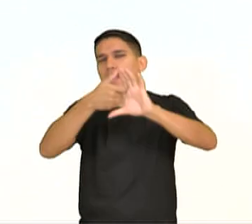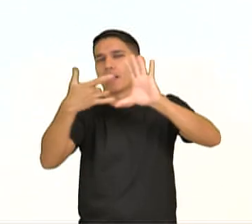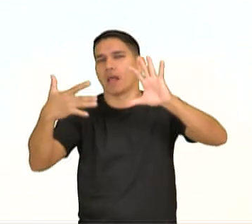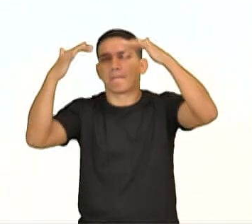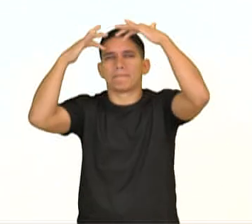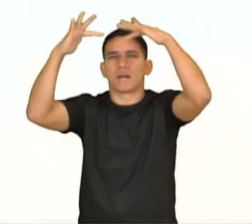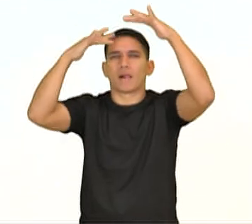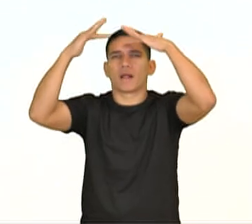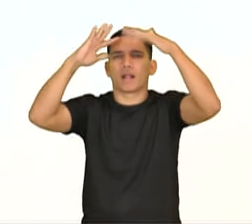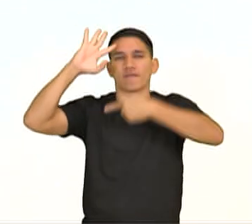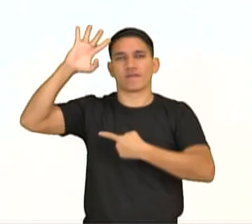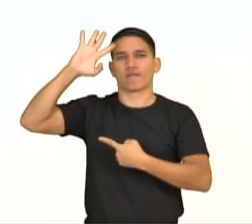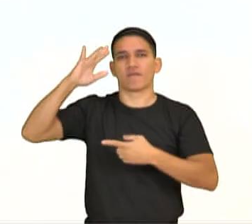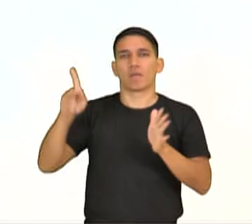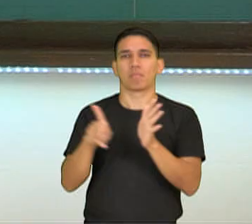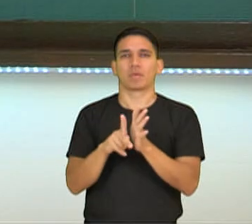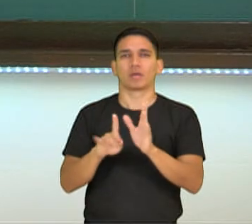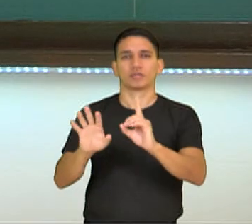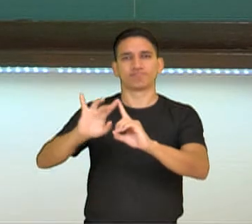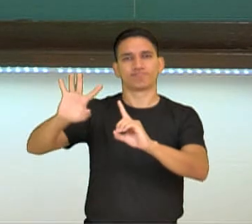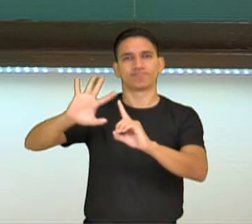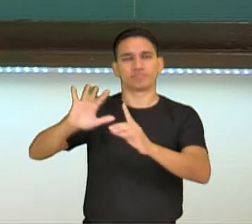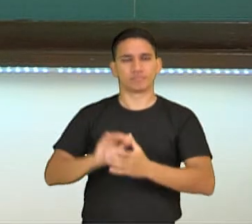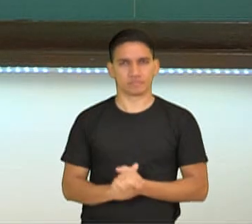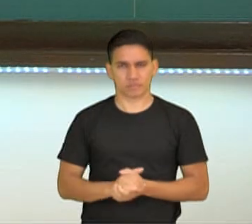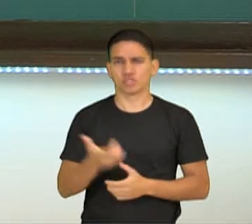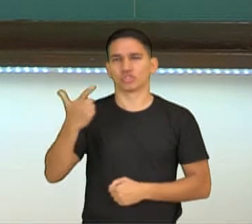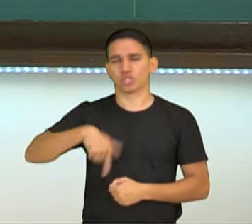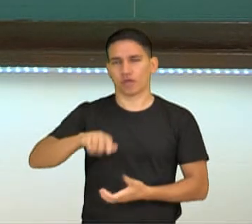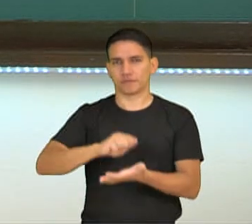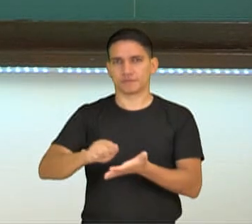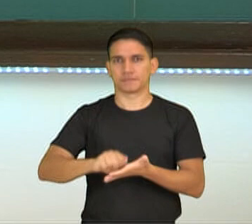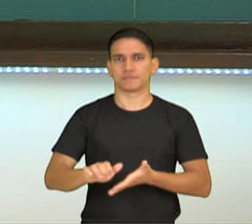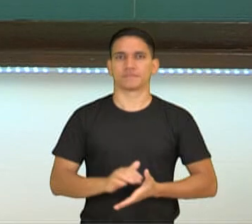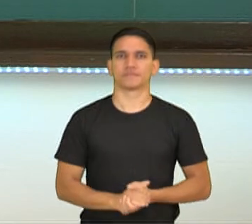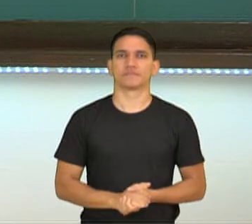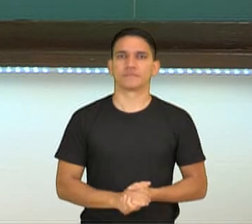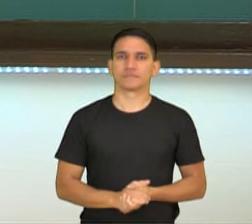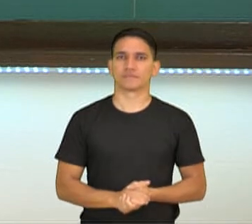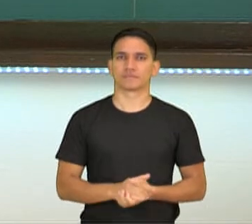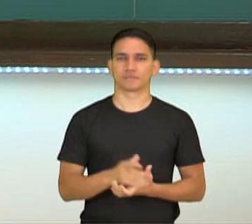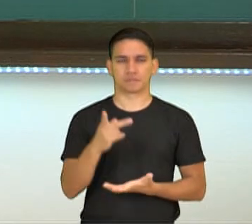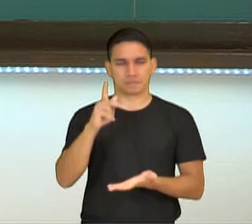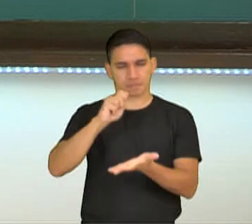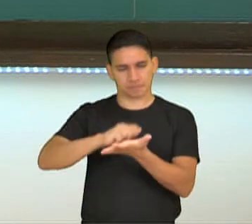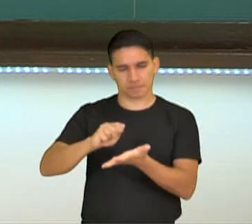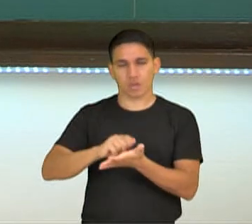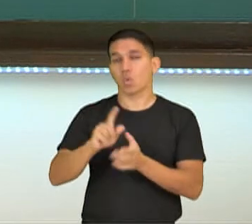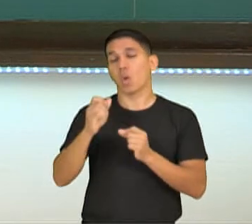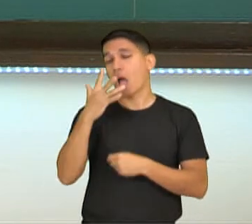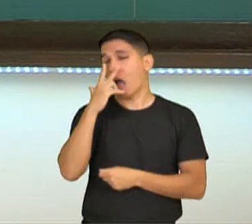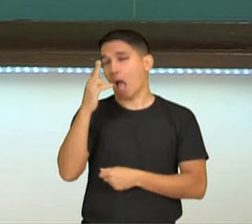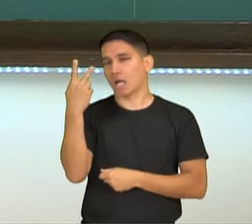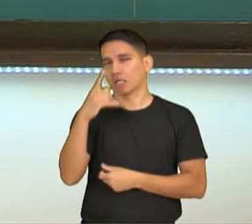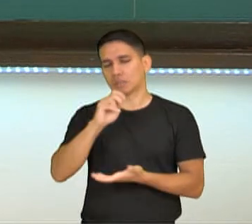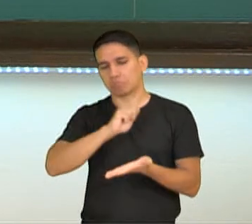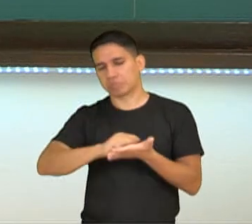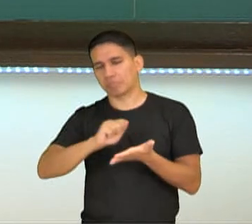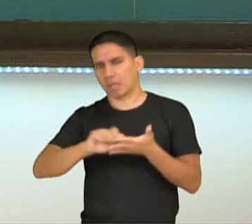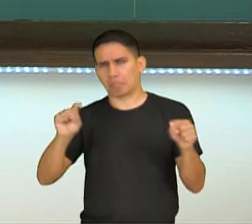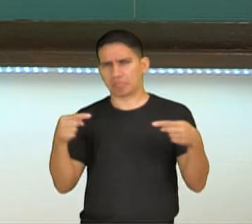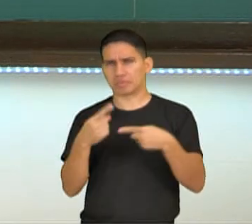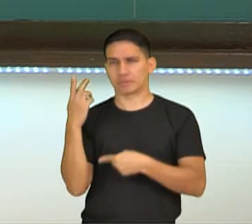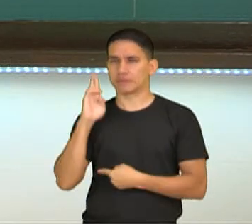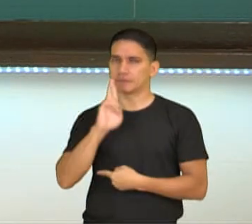pensamento filosófico na patrística. Mais uma vez, vai lá, escreve. Escreve aí no seu caderno o que você acha que responde a